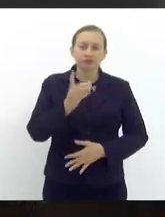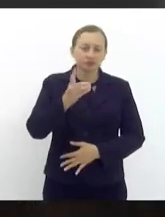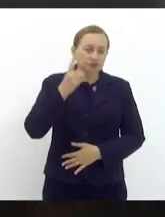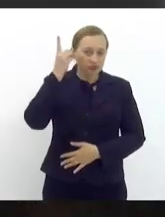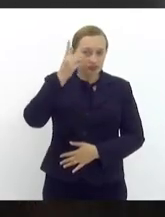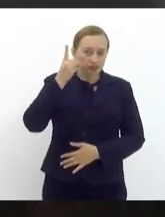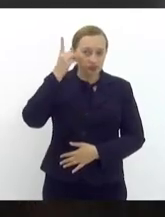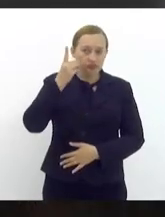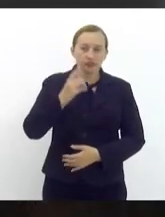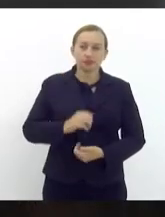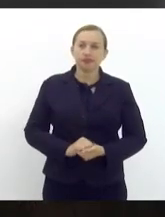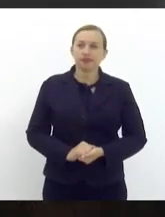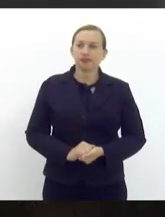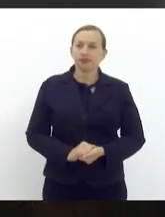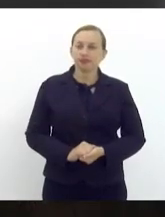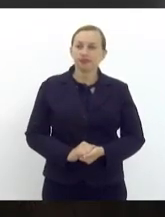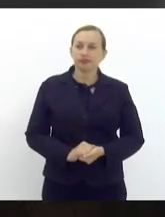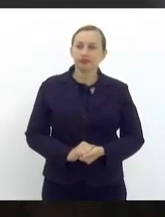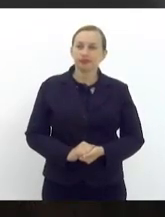Deputada...